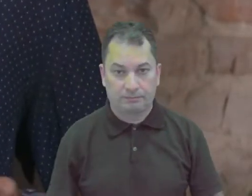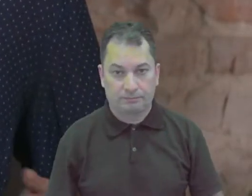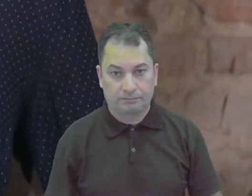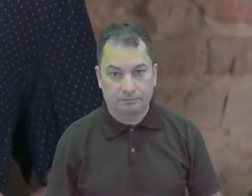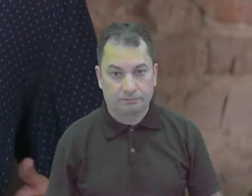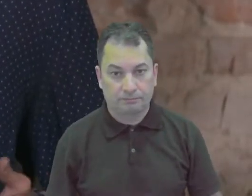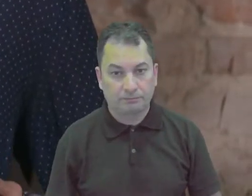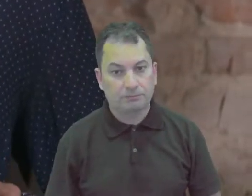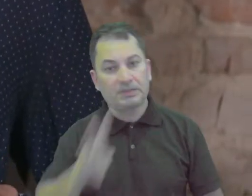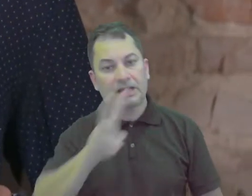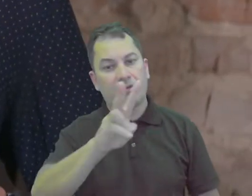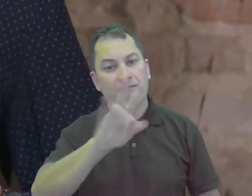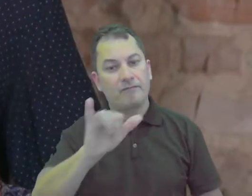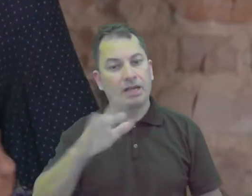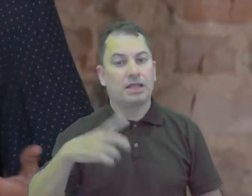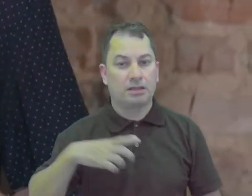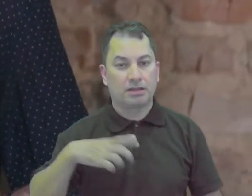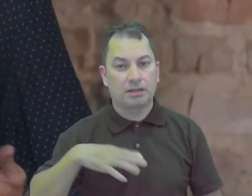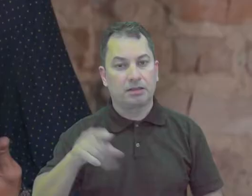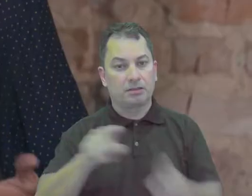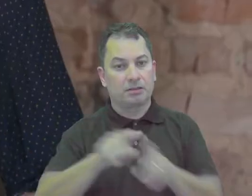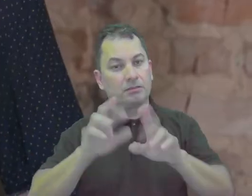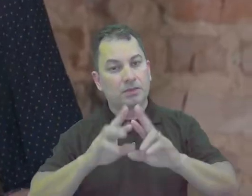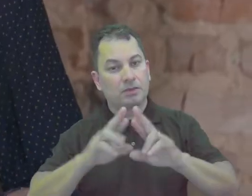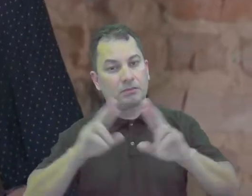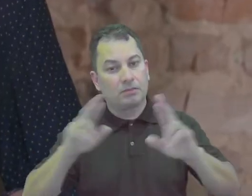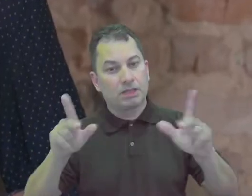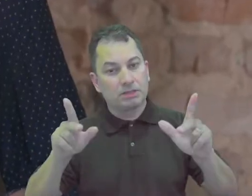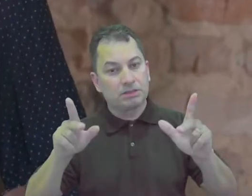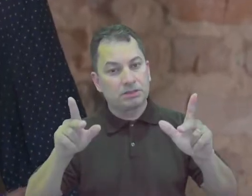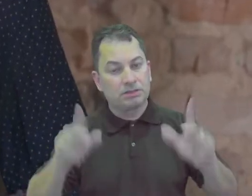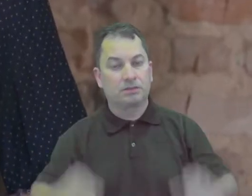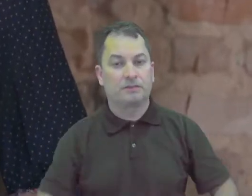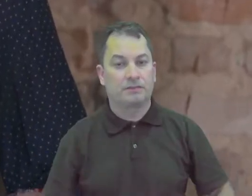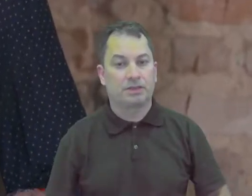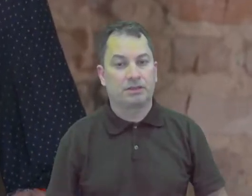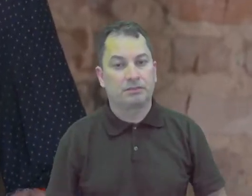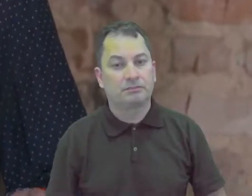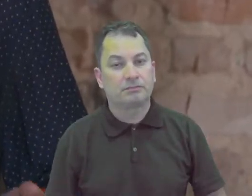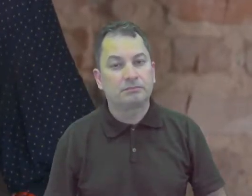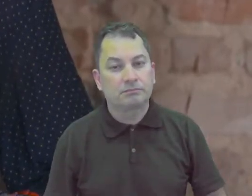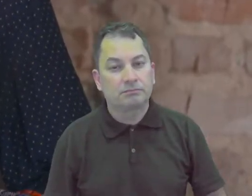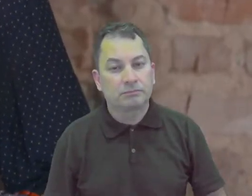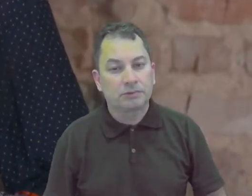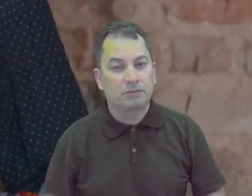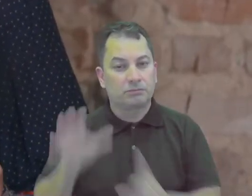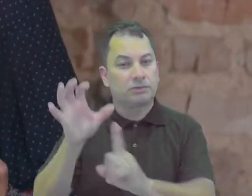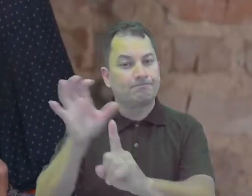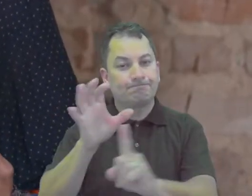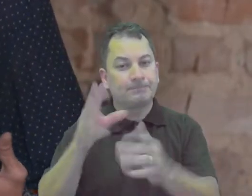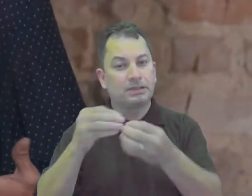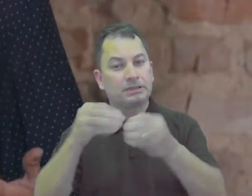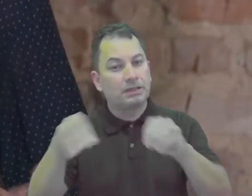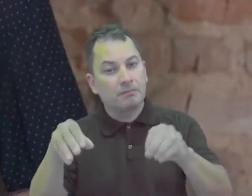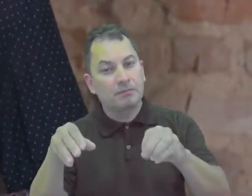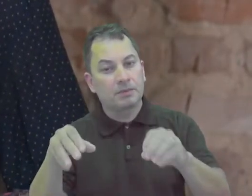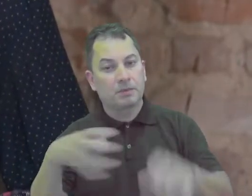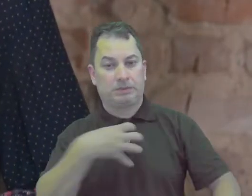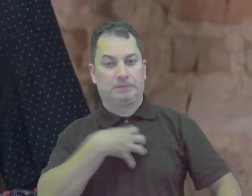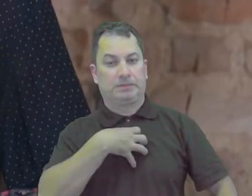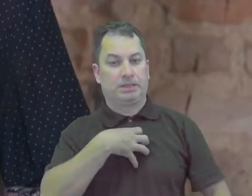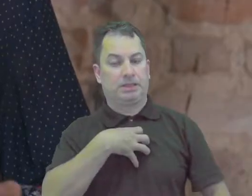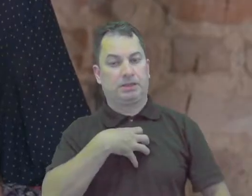também vai ter uma diferenciação de impacto, né, de acordo com os